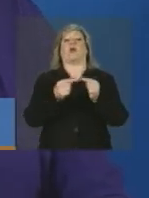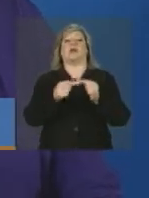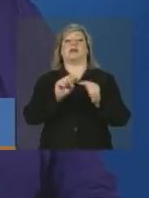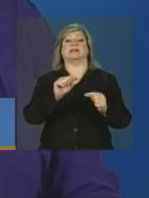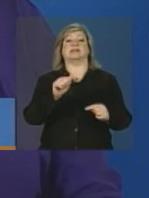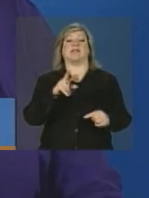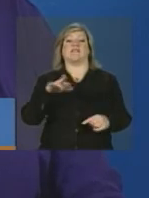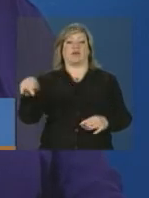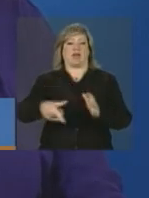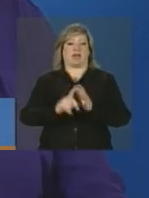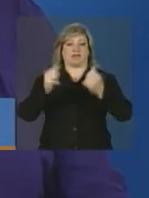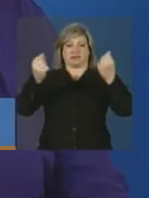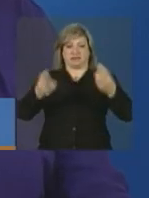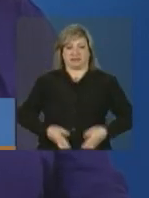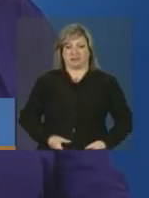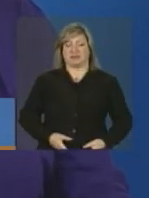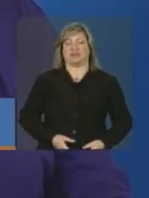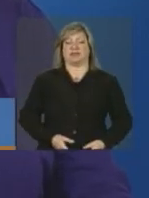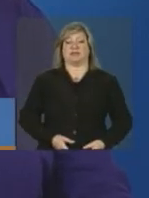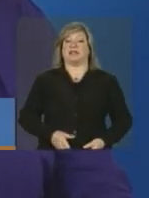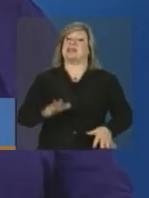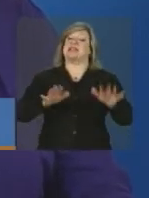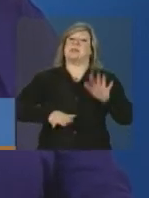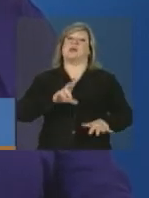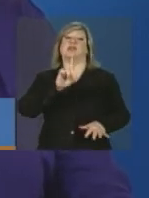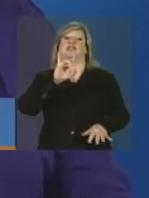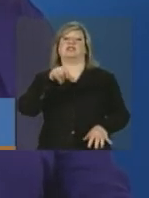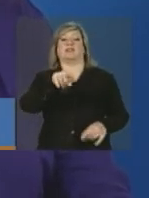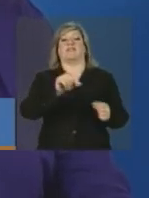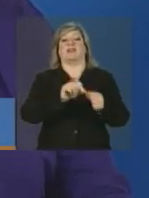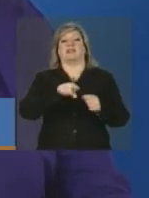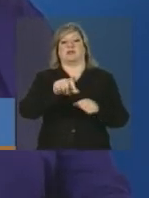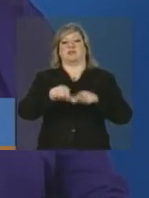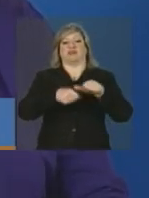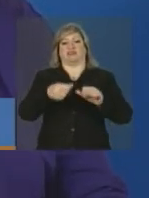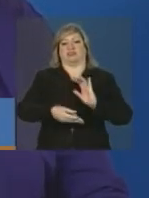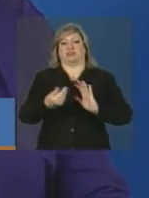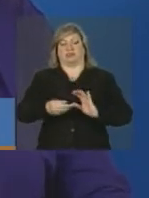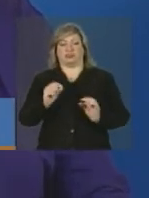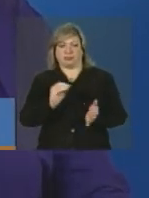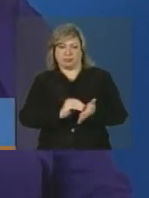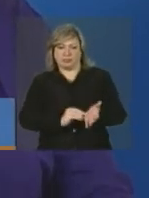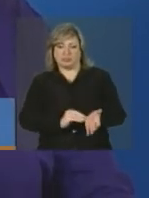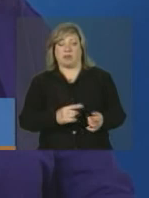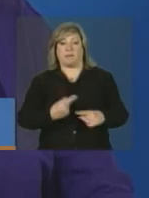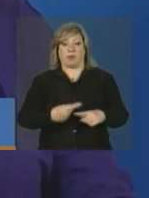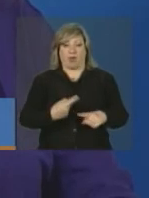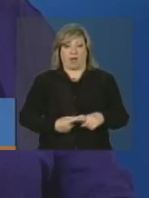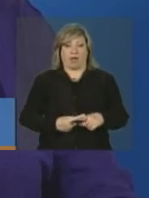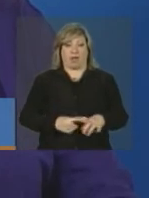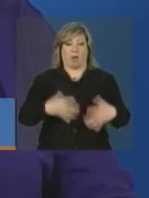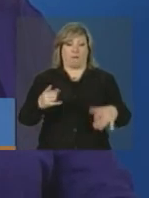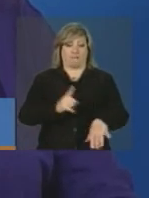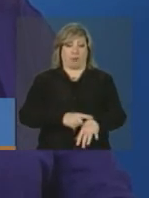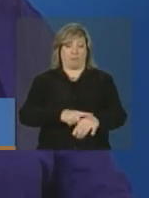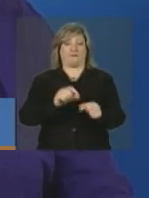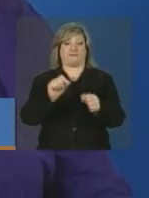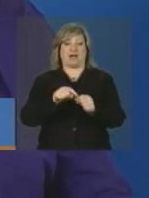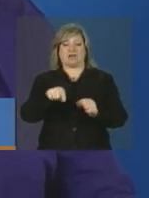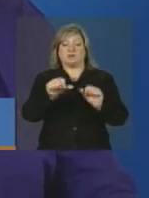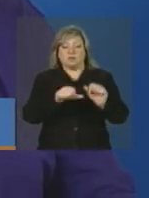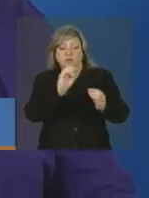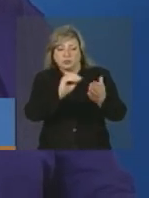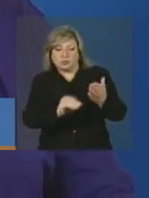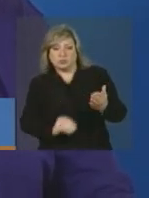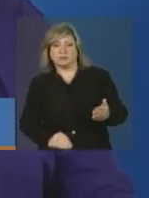explicou, depende do dia que foi feita essa alteração, porque no momento em que se faz uma alteração no CAD SUAS,